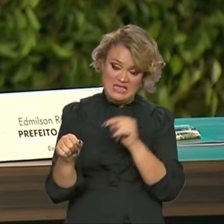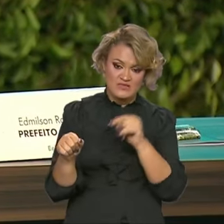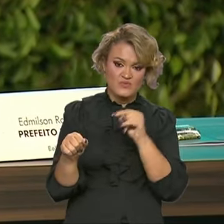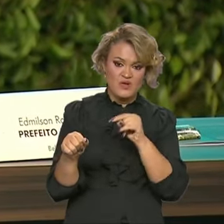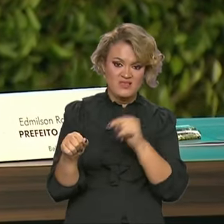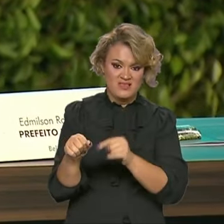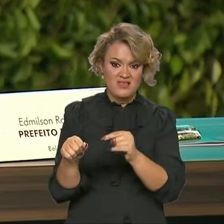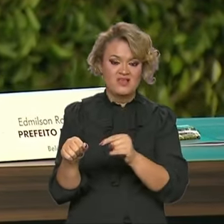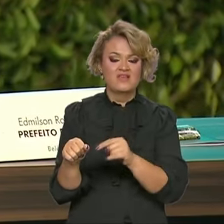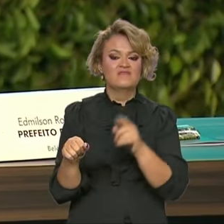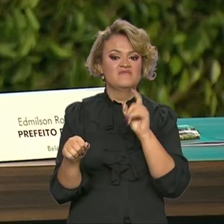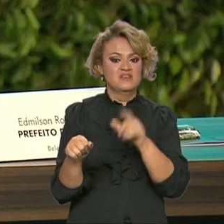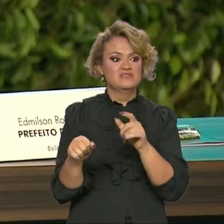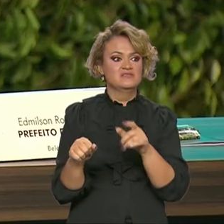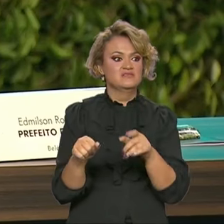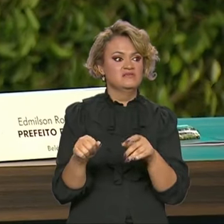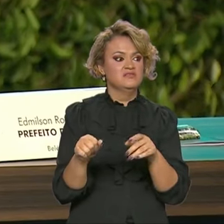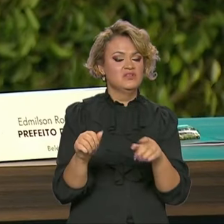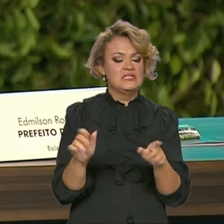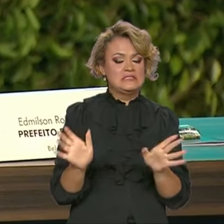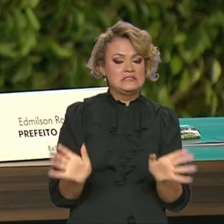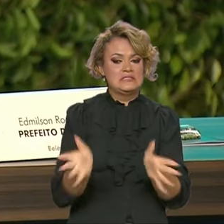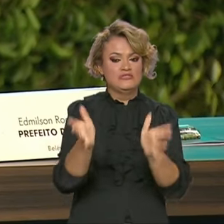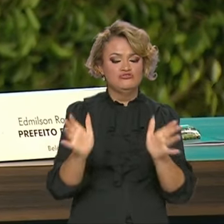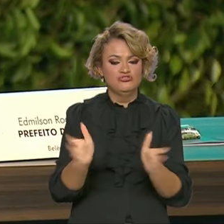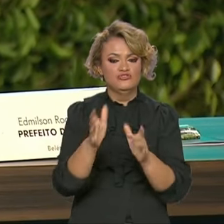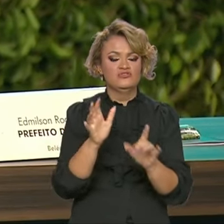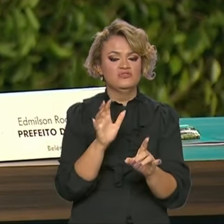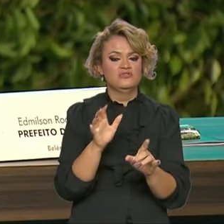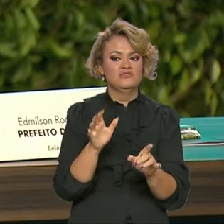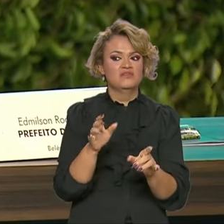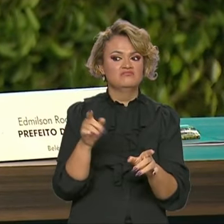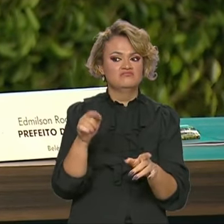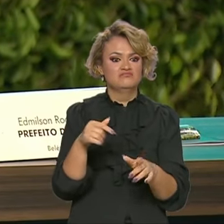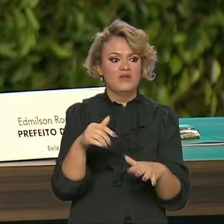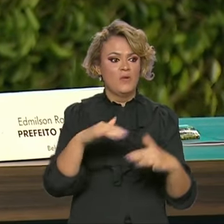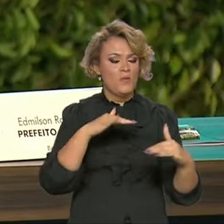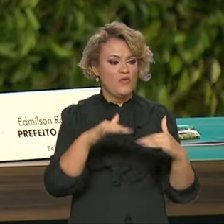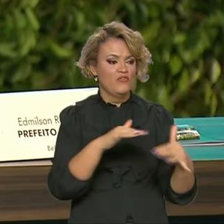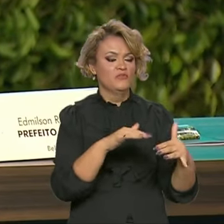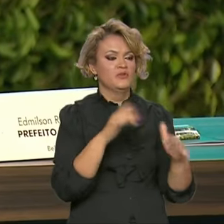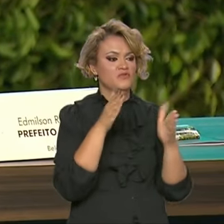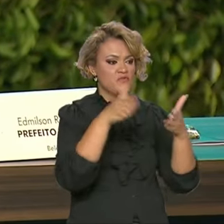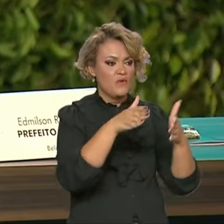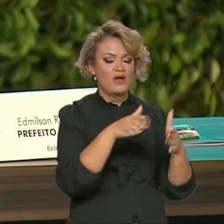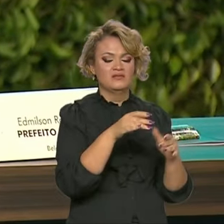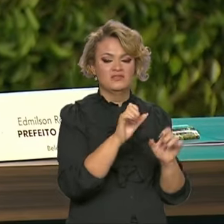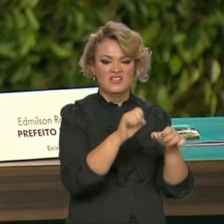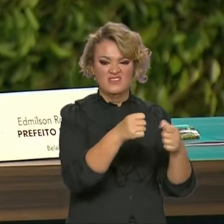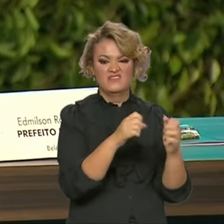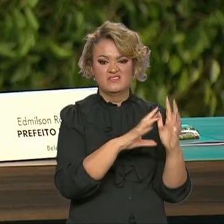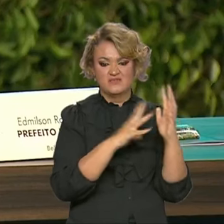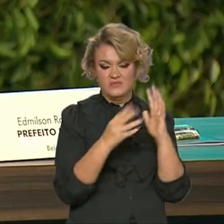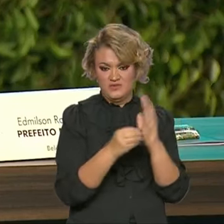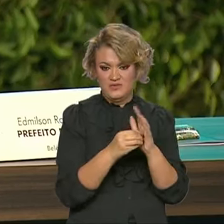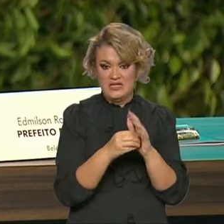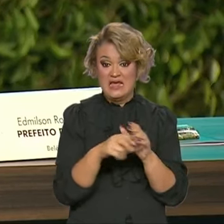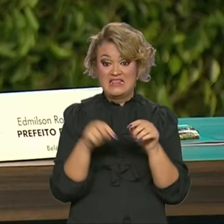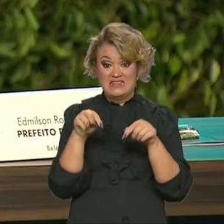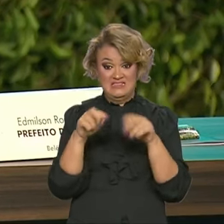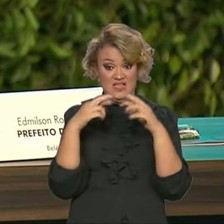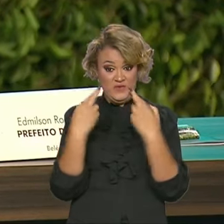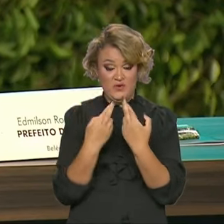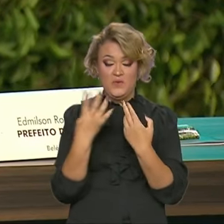um elemento dinamizador deste organismo. Estamos certos que desta quarta cúpula